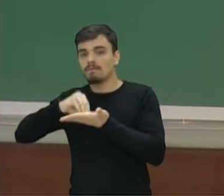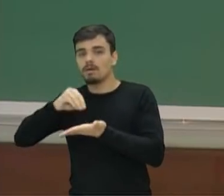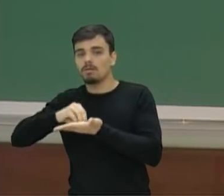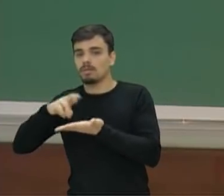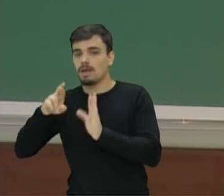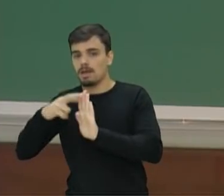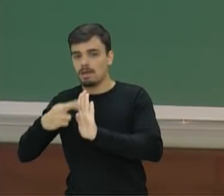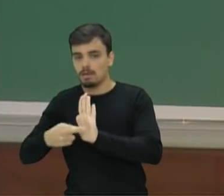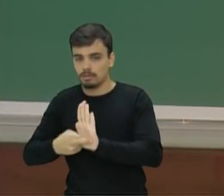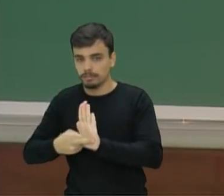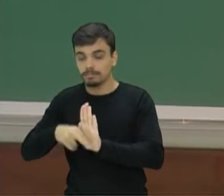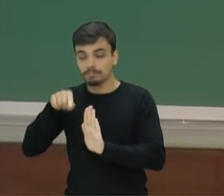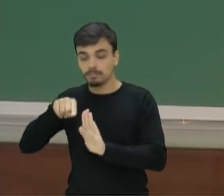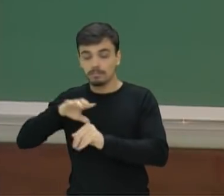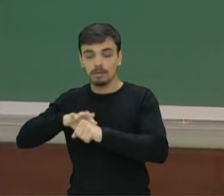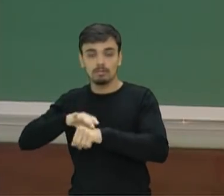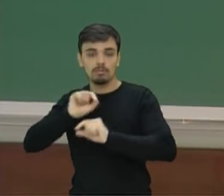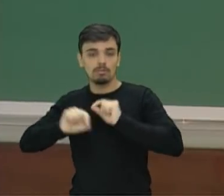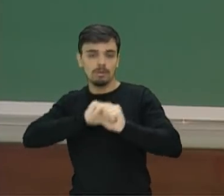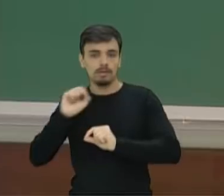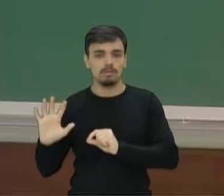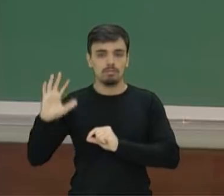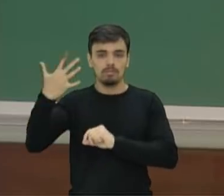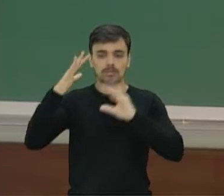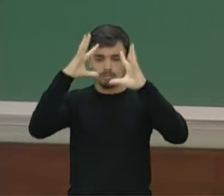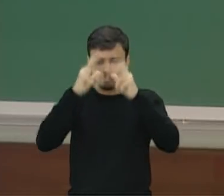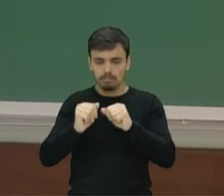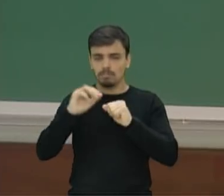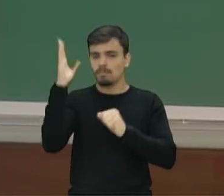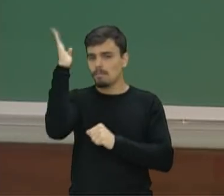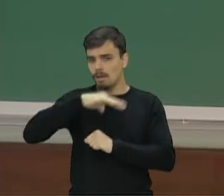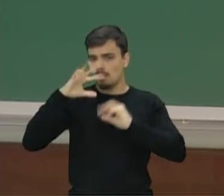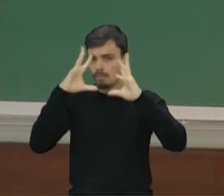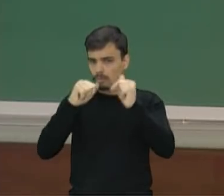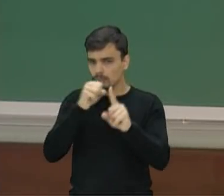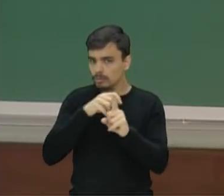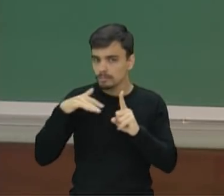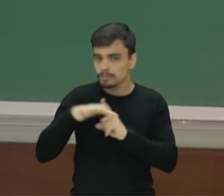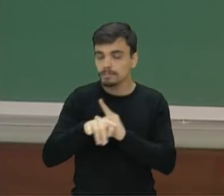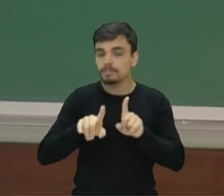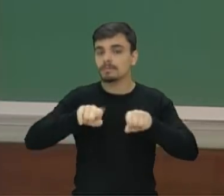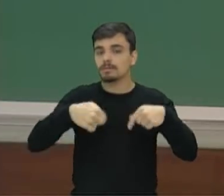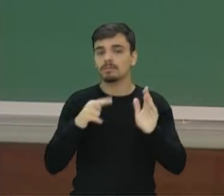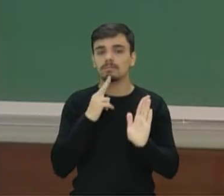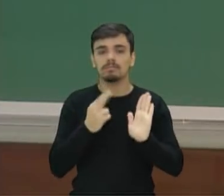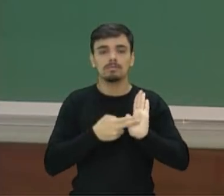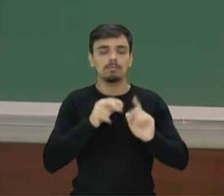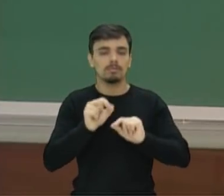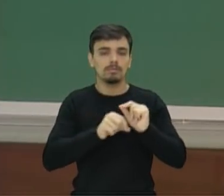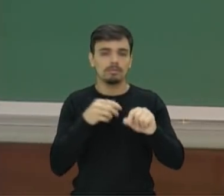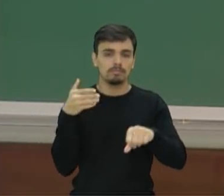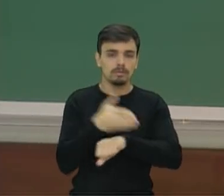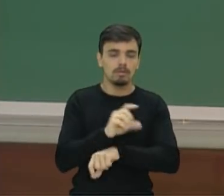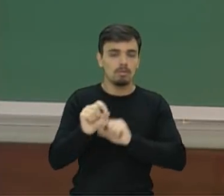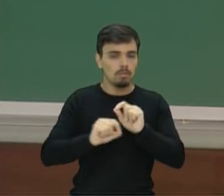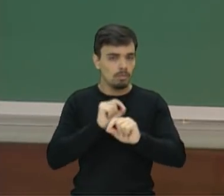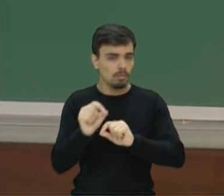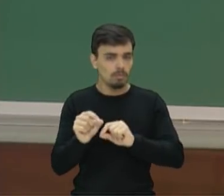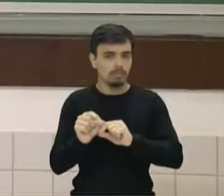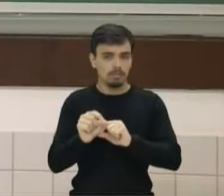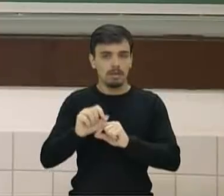essa anomia, essa doença social, pode gerar um mal para toda a sociedade. Então, como proposta de intervenção, a anomia deve